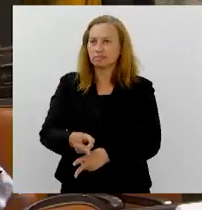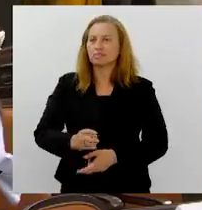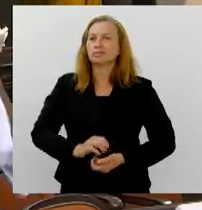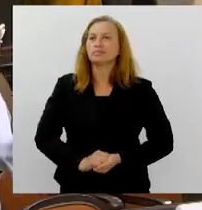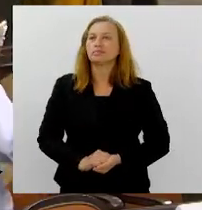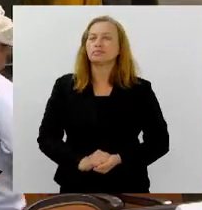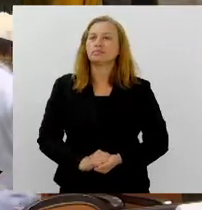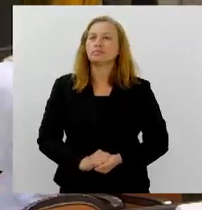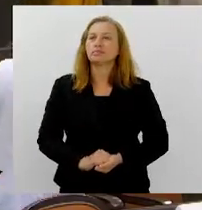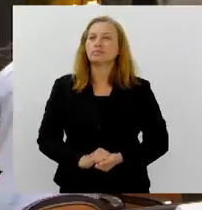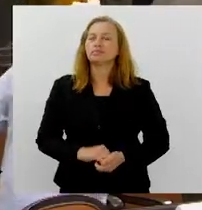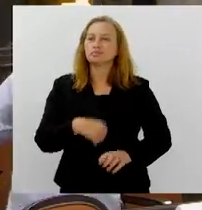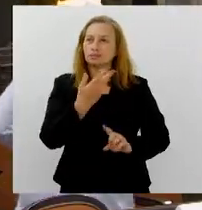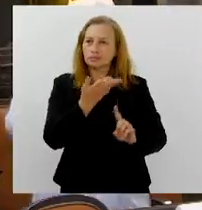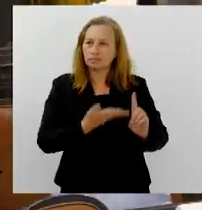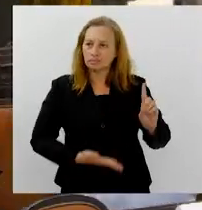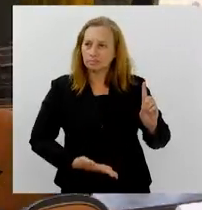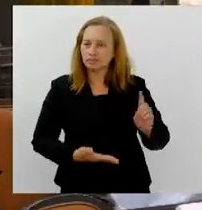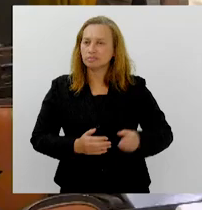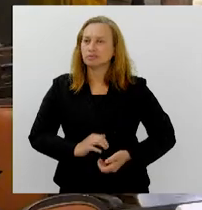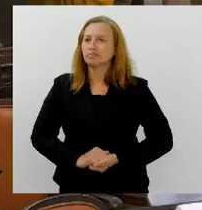dessa solenidade.